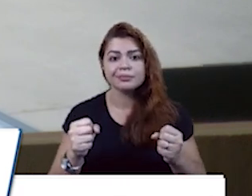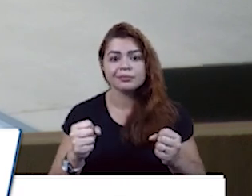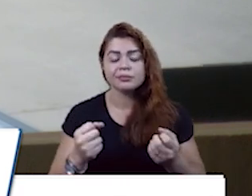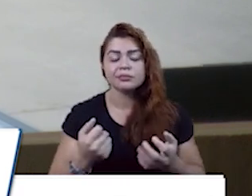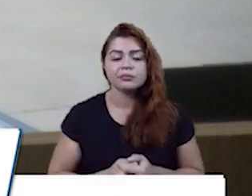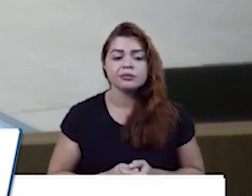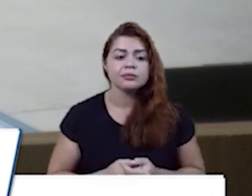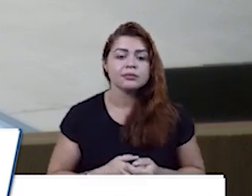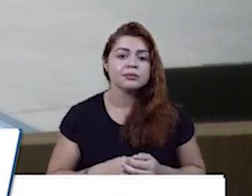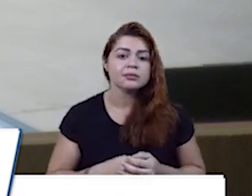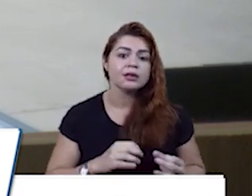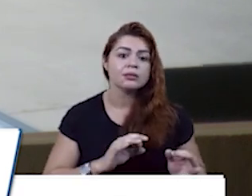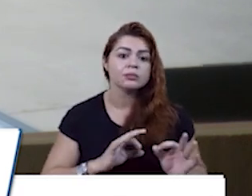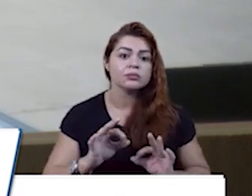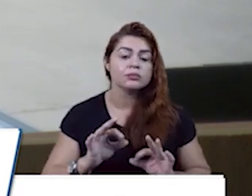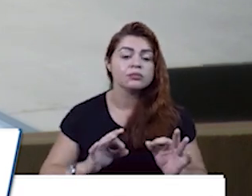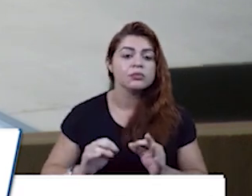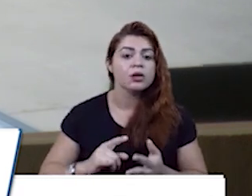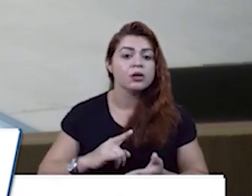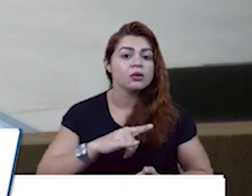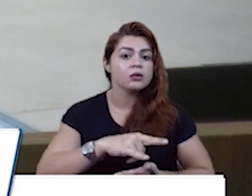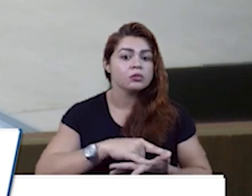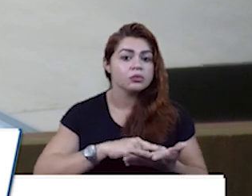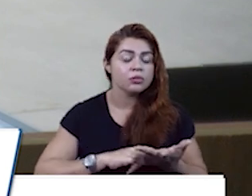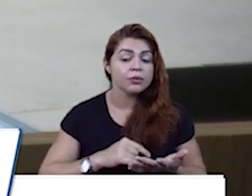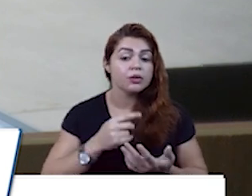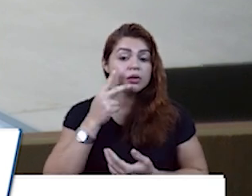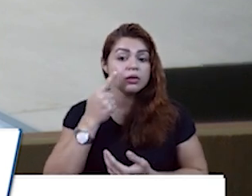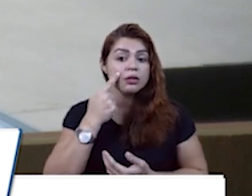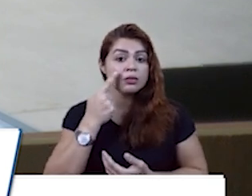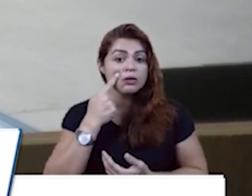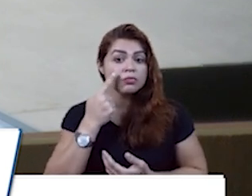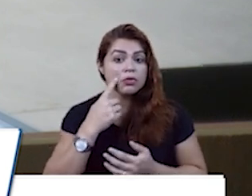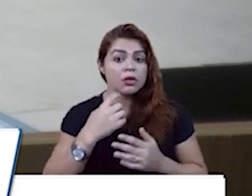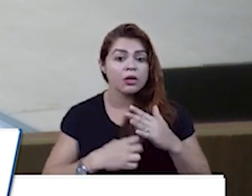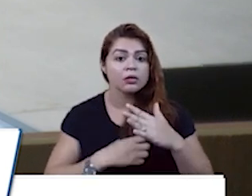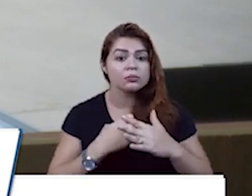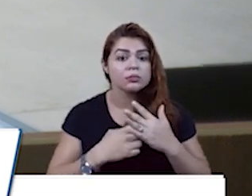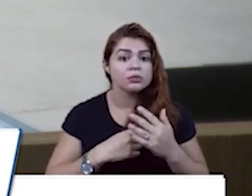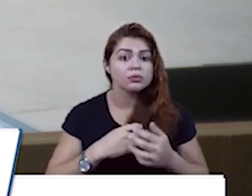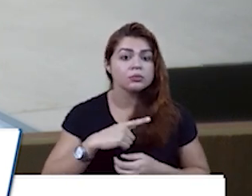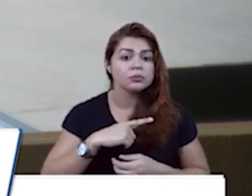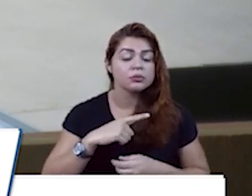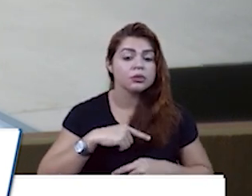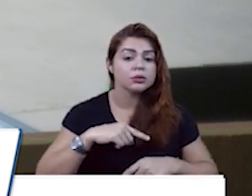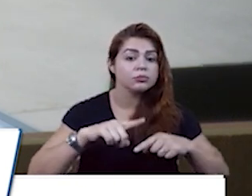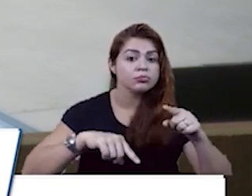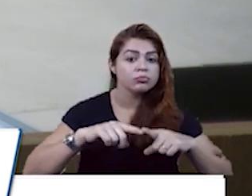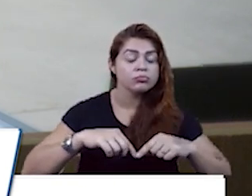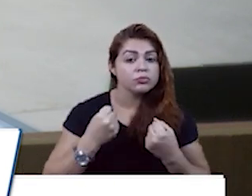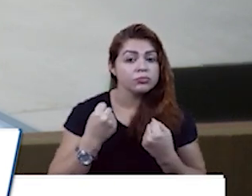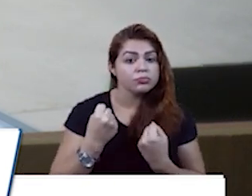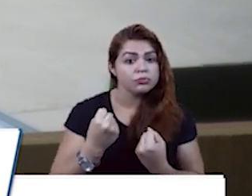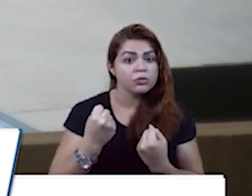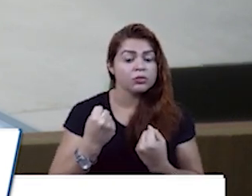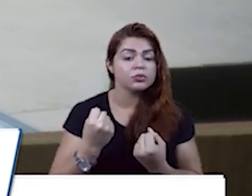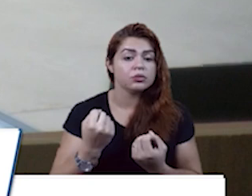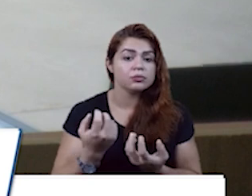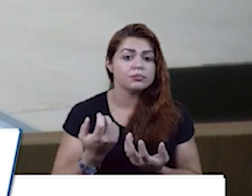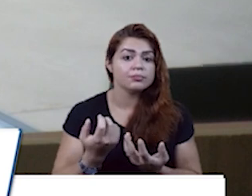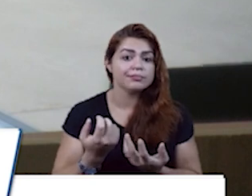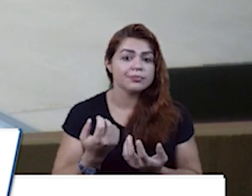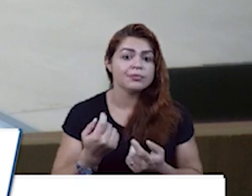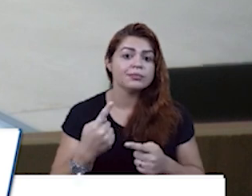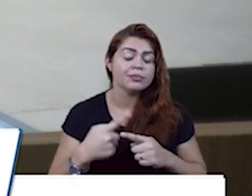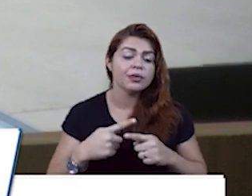empresa se eles não têm um equipamento mais reforçado, se não tem um equipamento melhor, porque a gente está comprando, o dinheiro está saindo, está sendo pago.